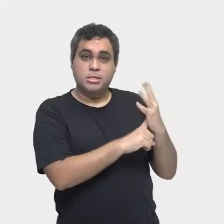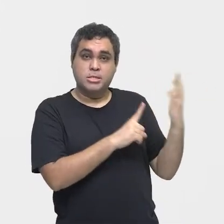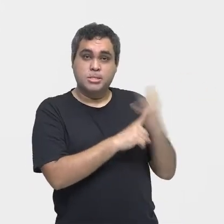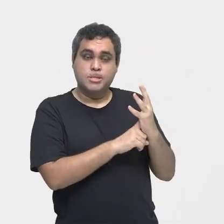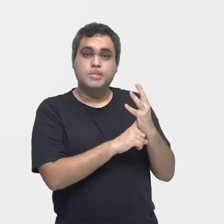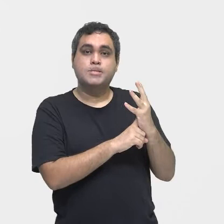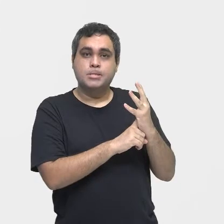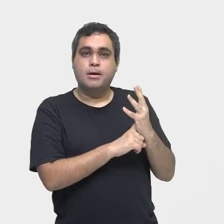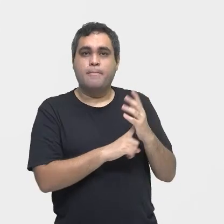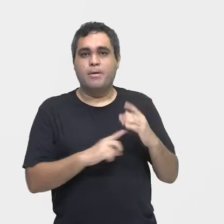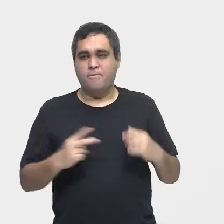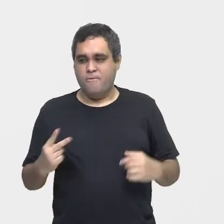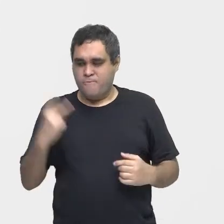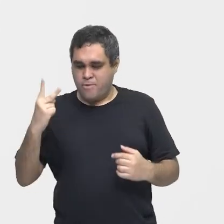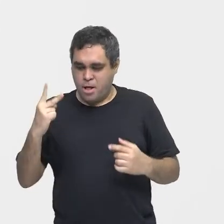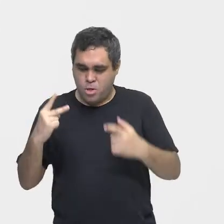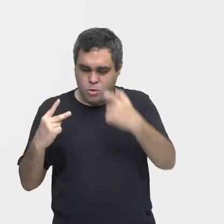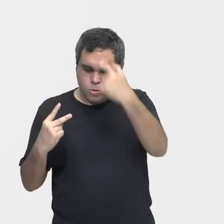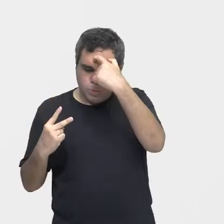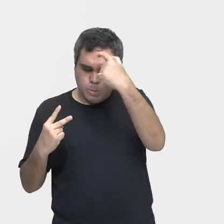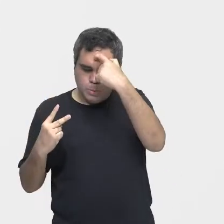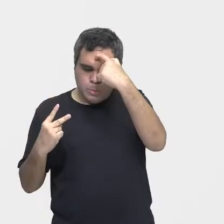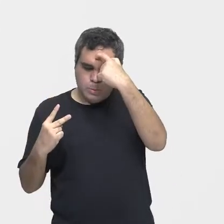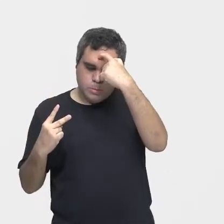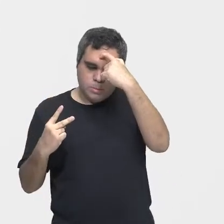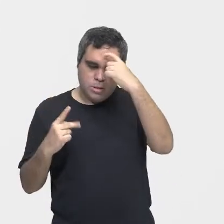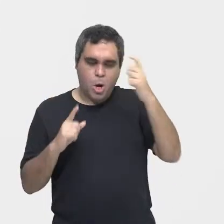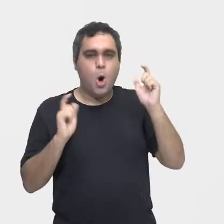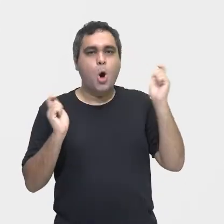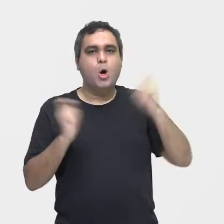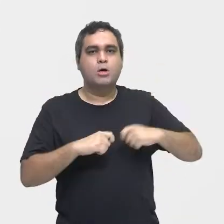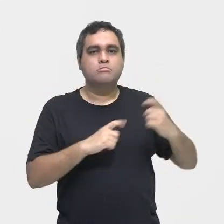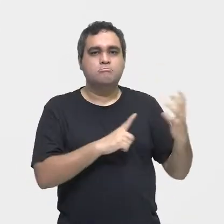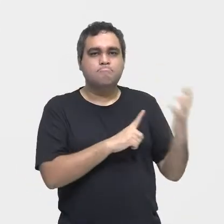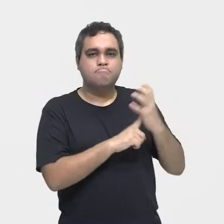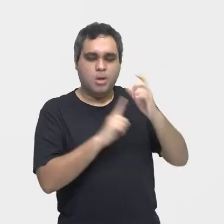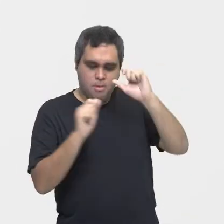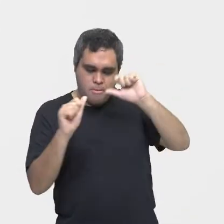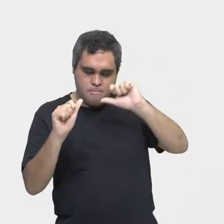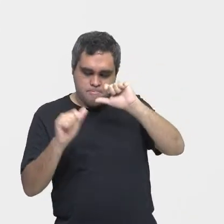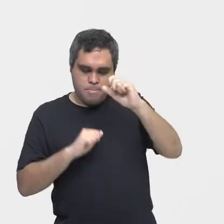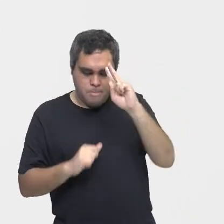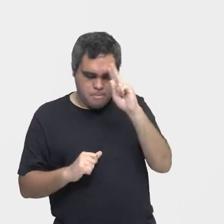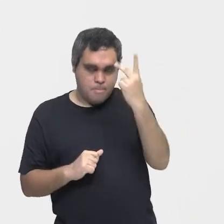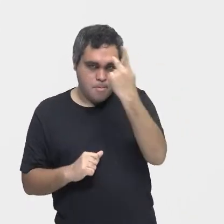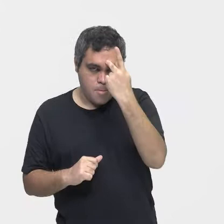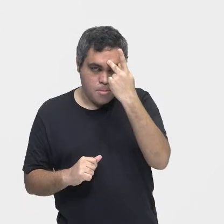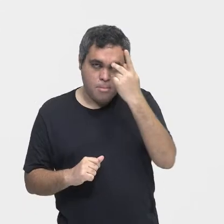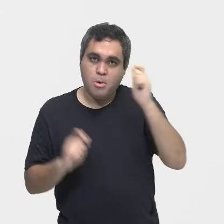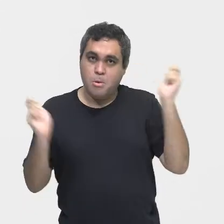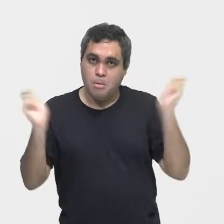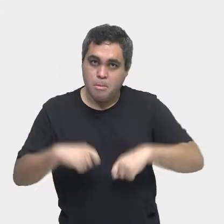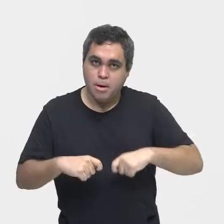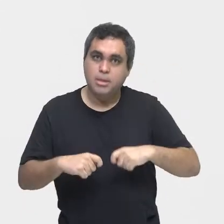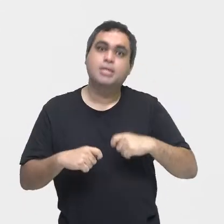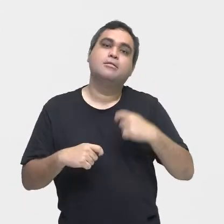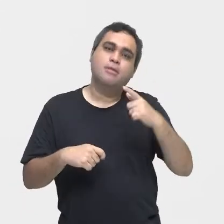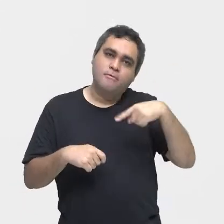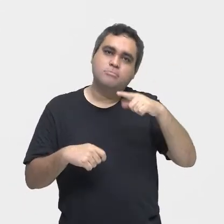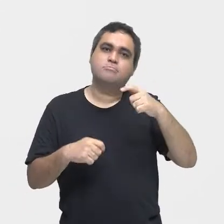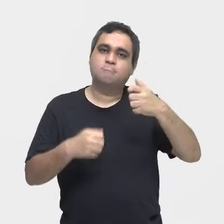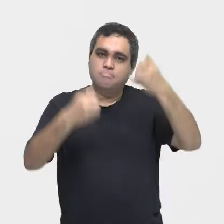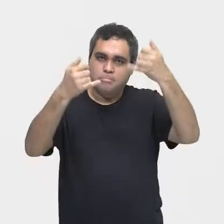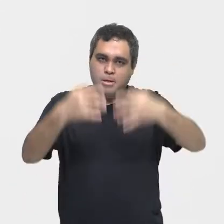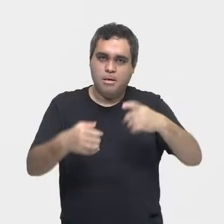mudar os nossos valores morais? Opa! O professor Rosângela também tocou muito nesse assunto aí na sala de aula. Vamos trabalhar um pouquinho